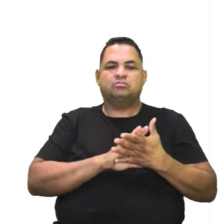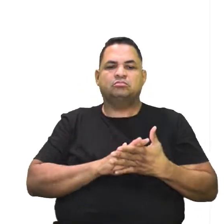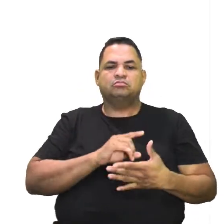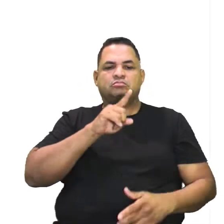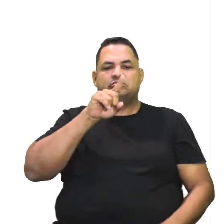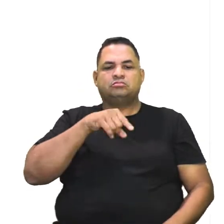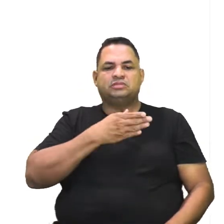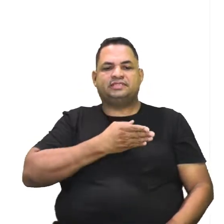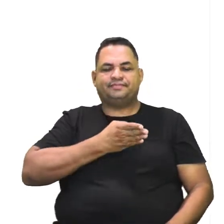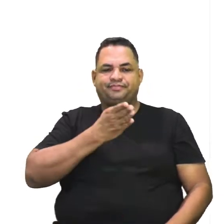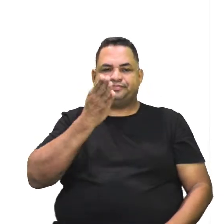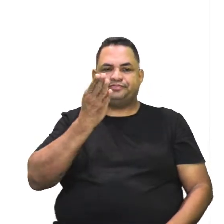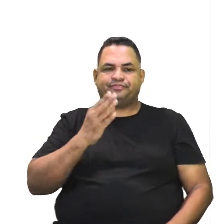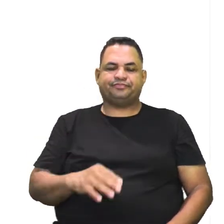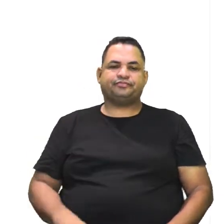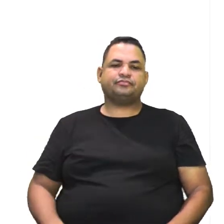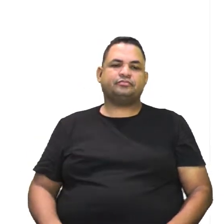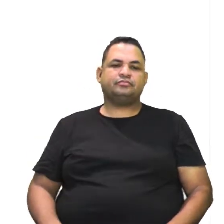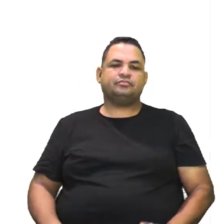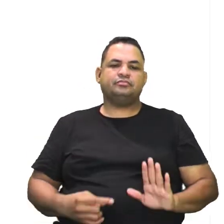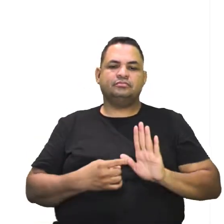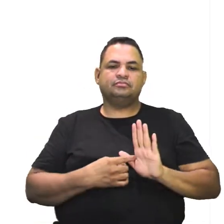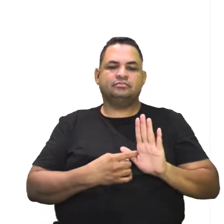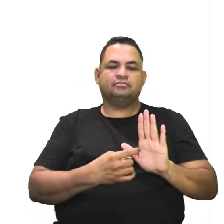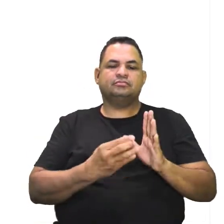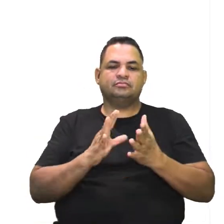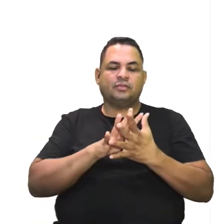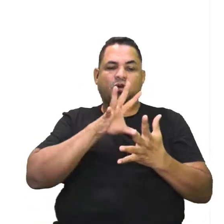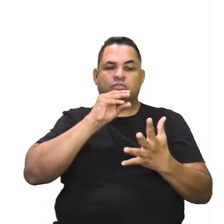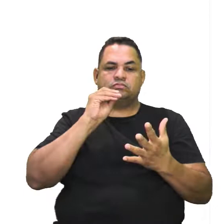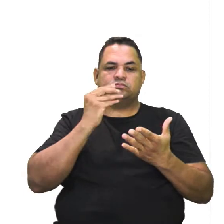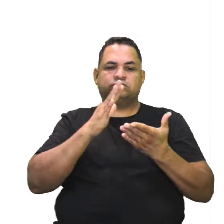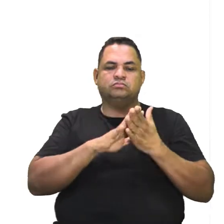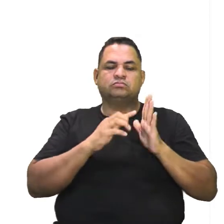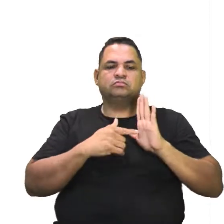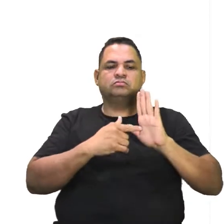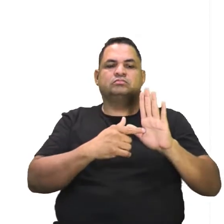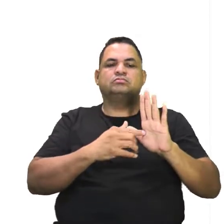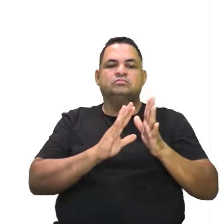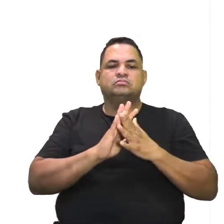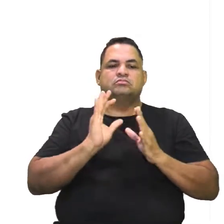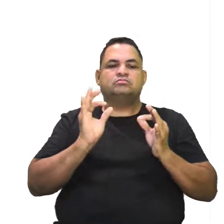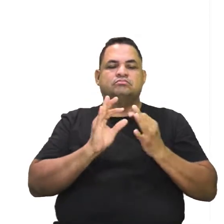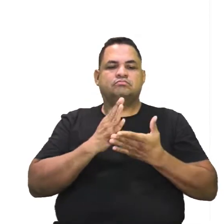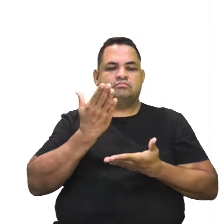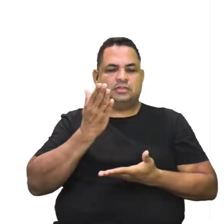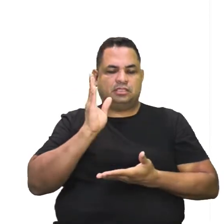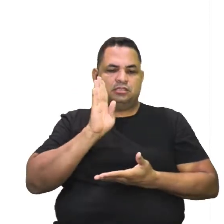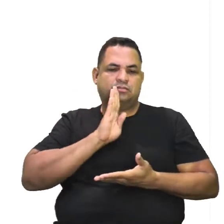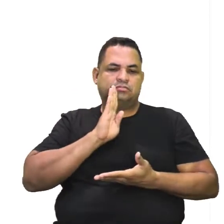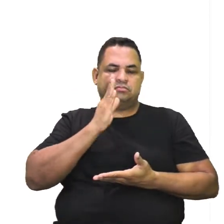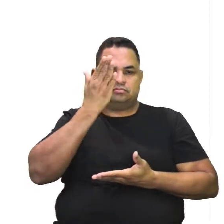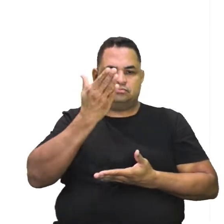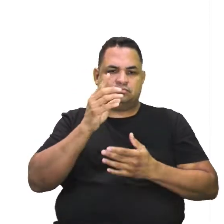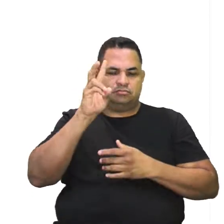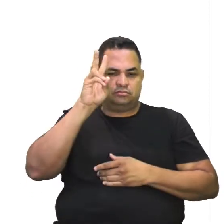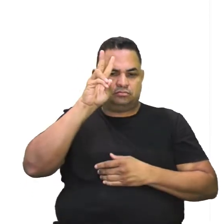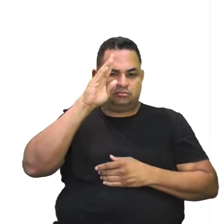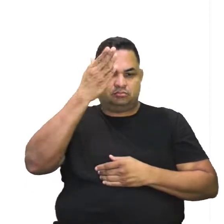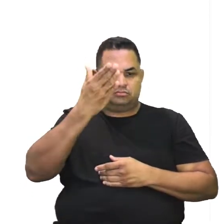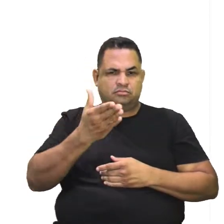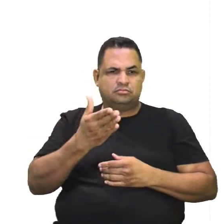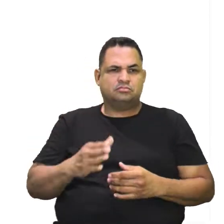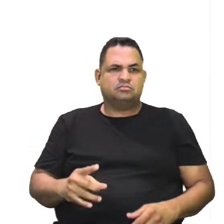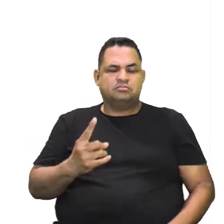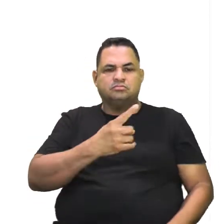Então, o gráfico também é um reflexo, né? Uma fotocópia e representa isso bem bacaninha, né? Isso. Lembrando que nesse